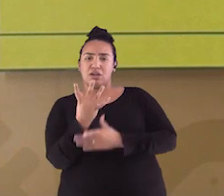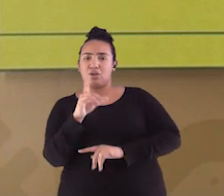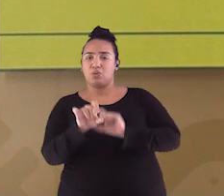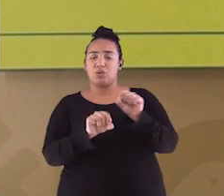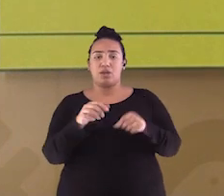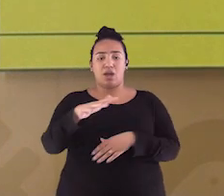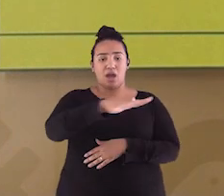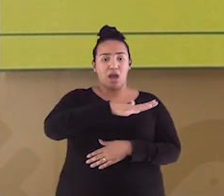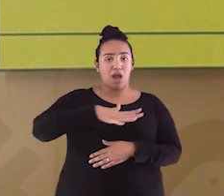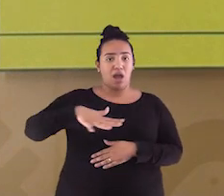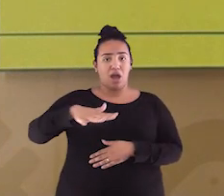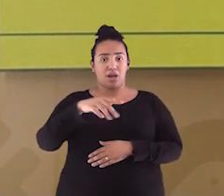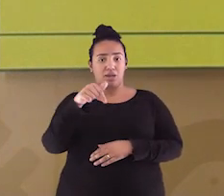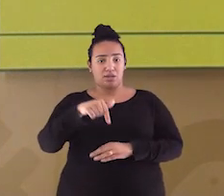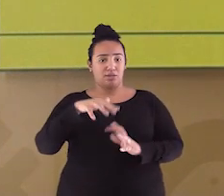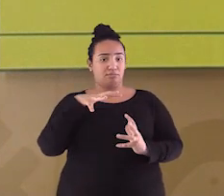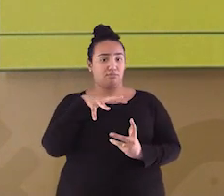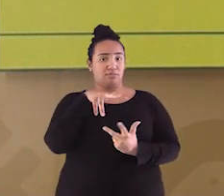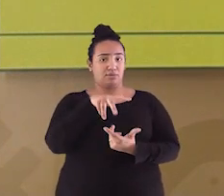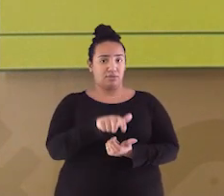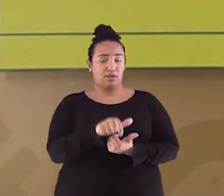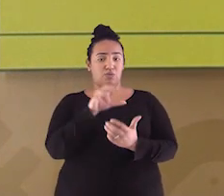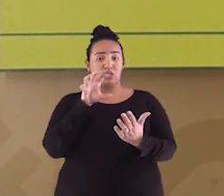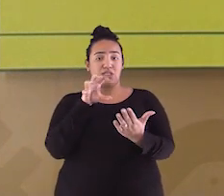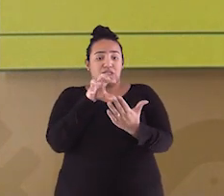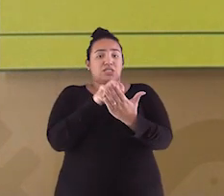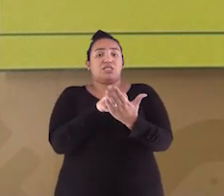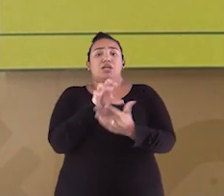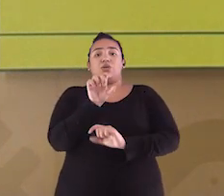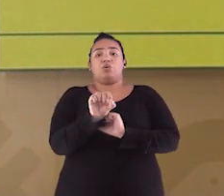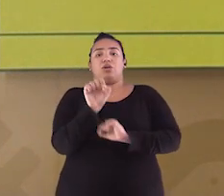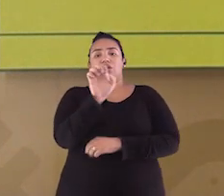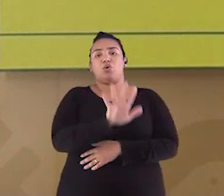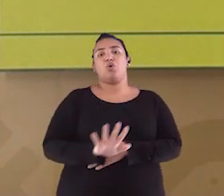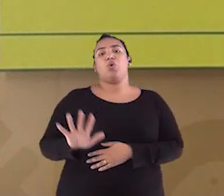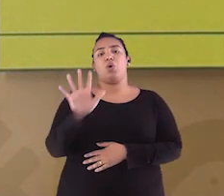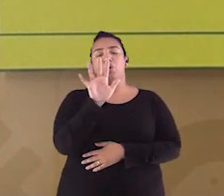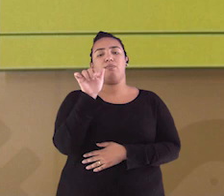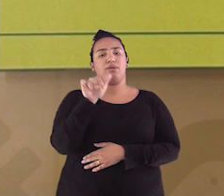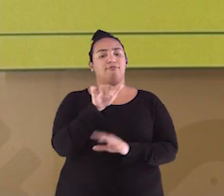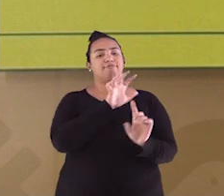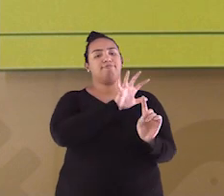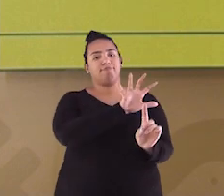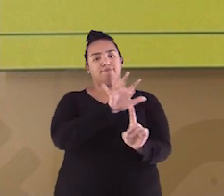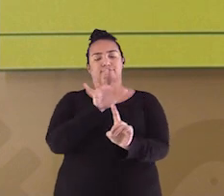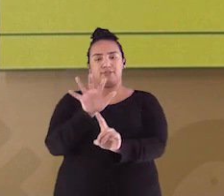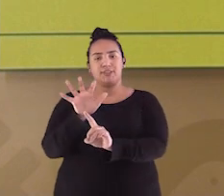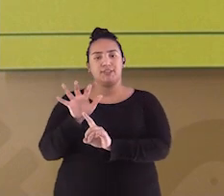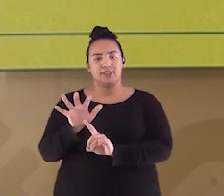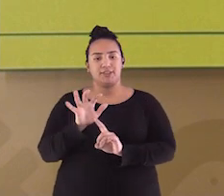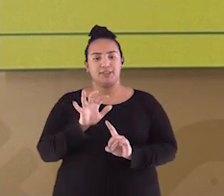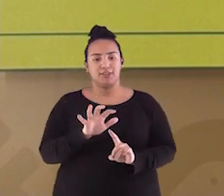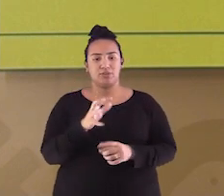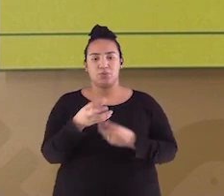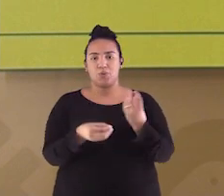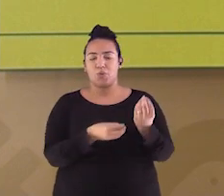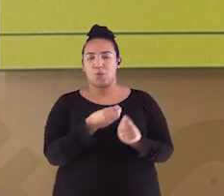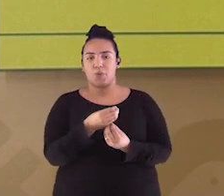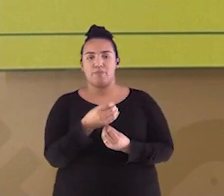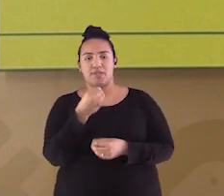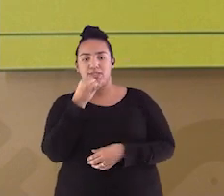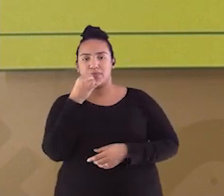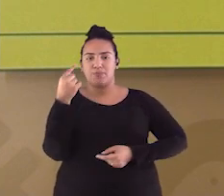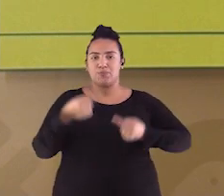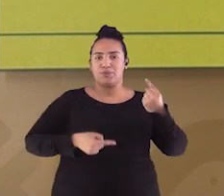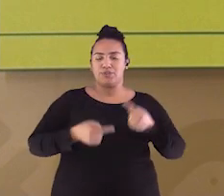área central da Terra é a Europa. E isso influencia direta e indiretamente na centralidade